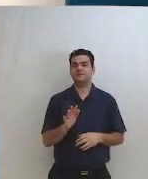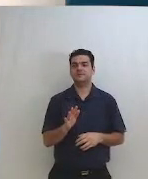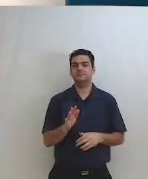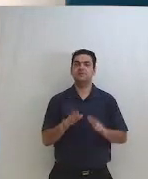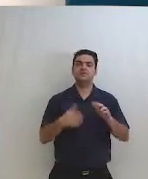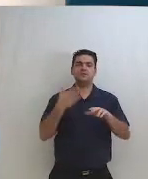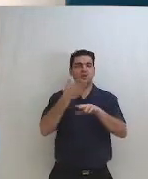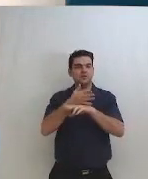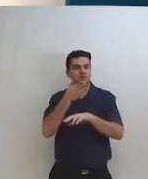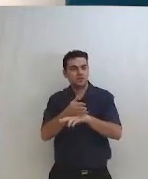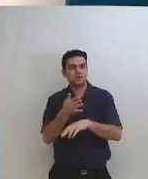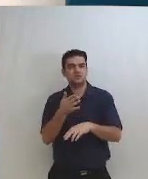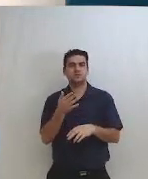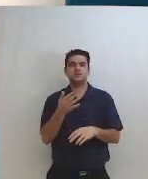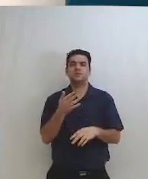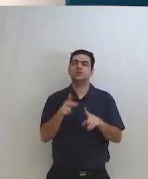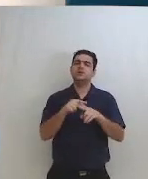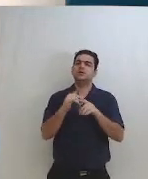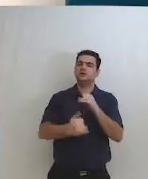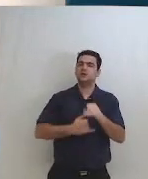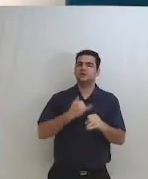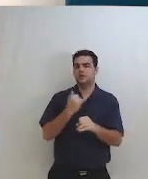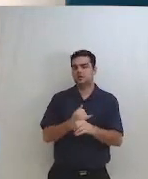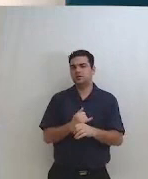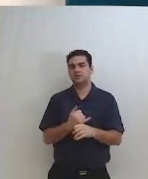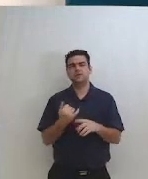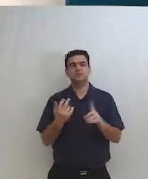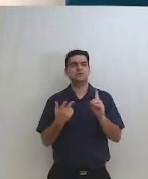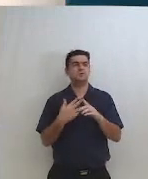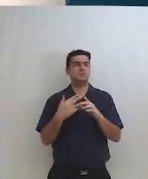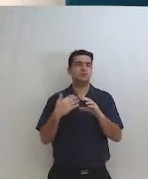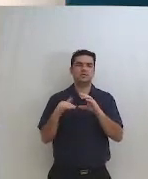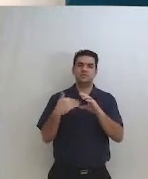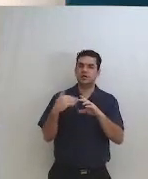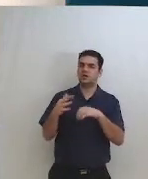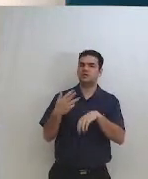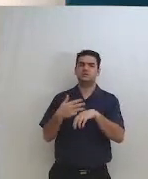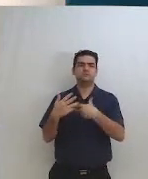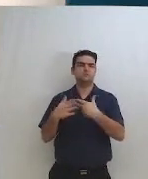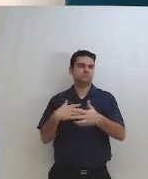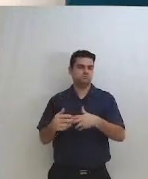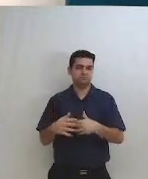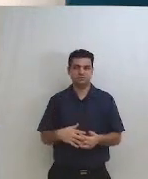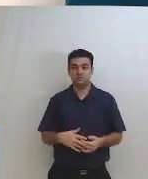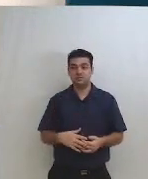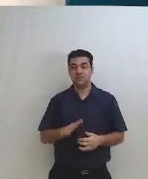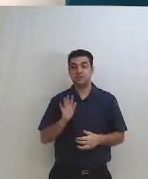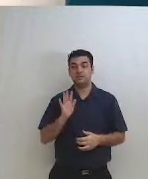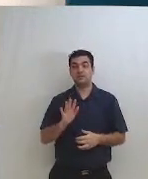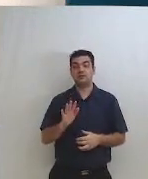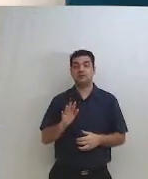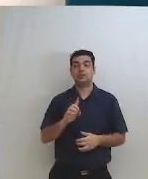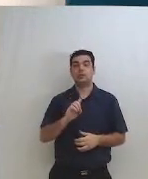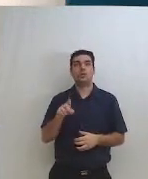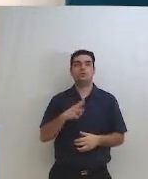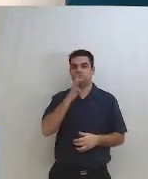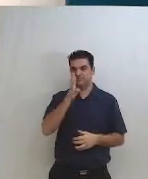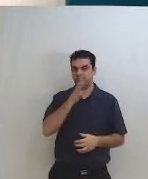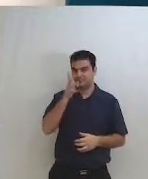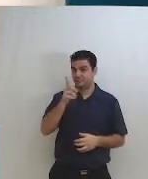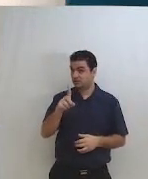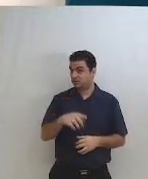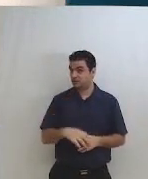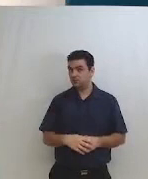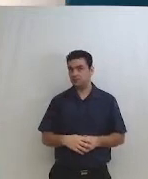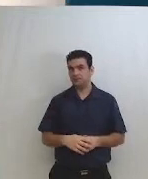à internet, enfim, mensagens trocadas, mas não sem, mas sem invadir